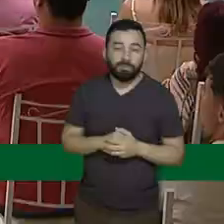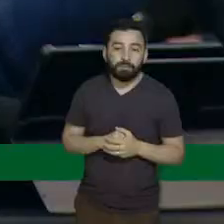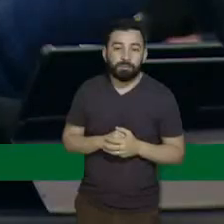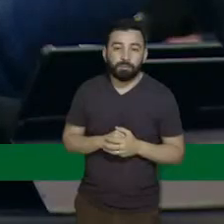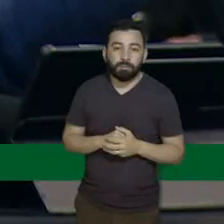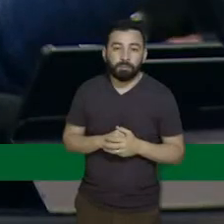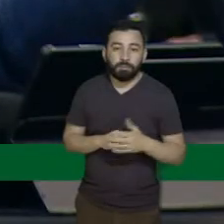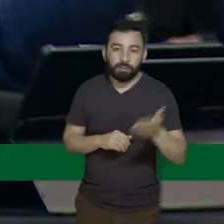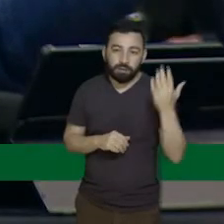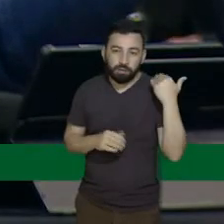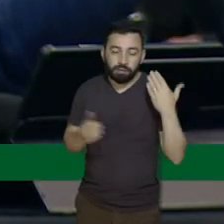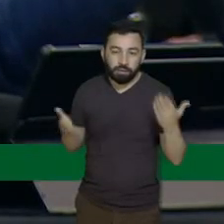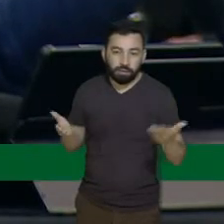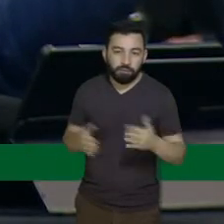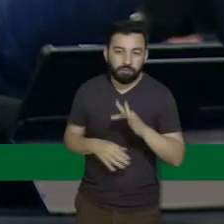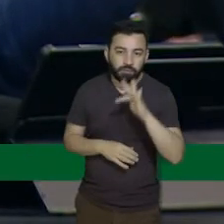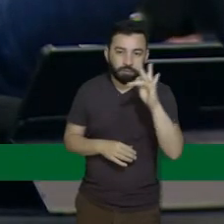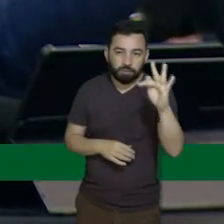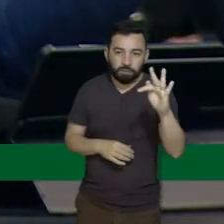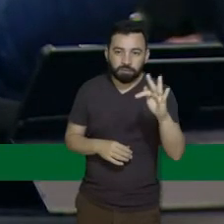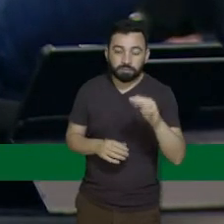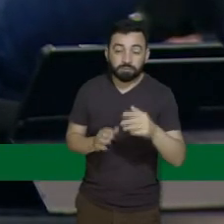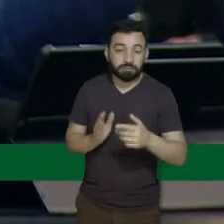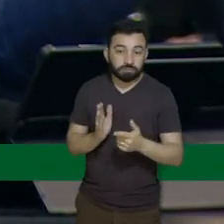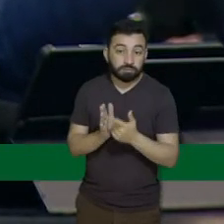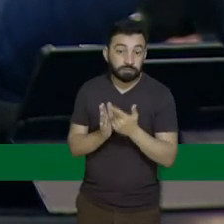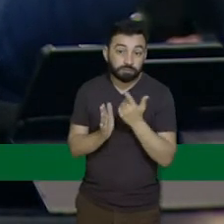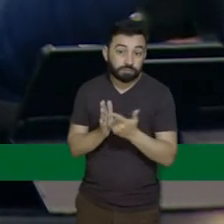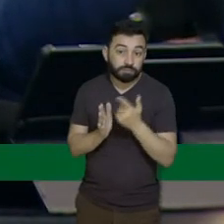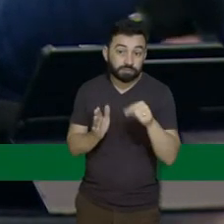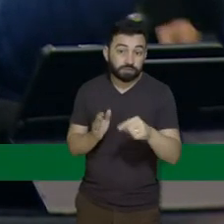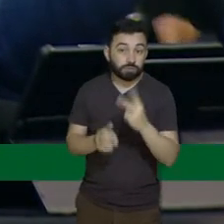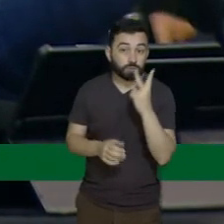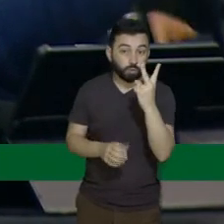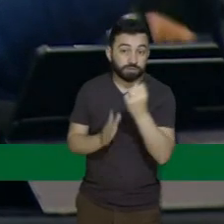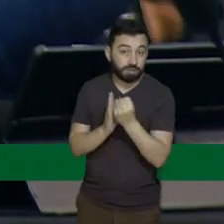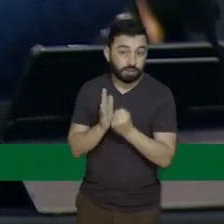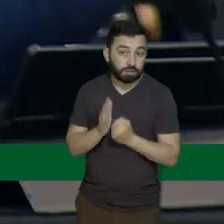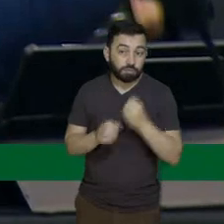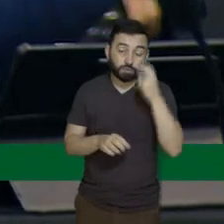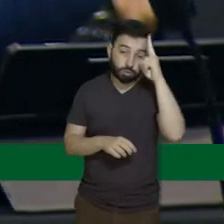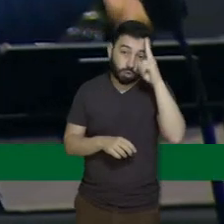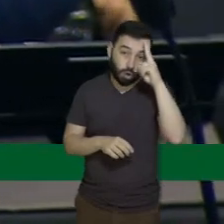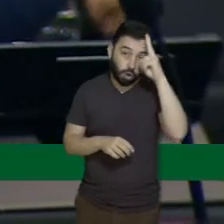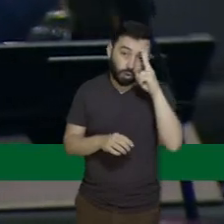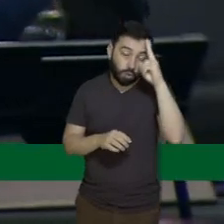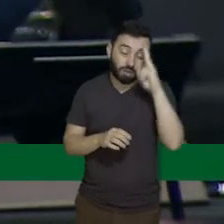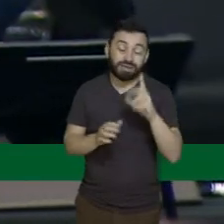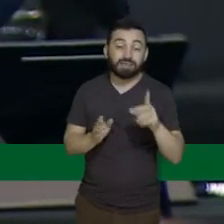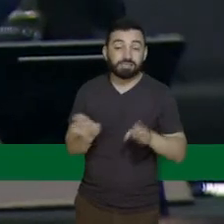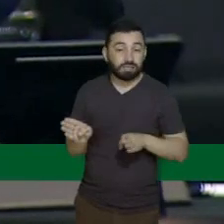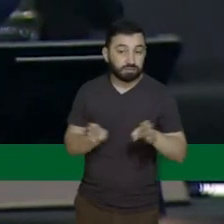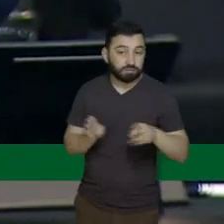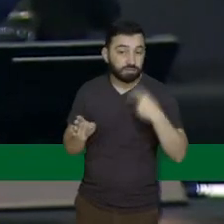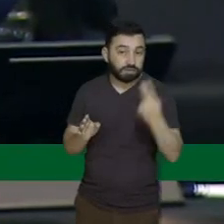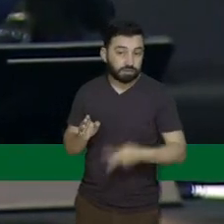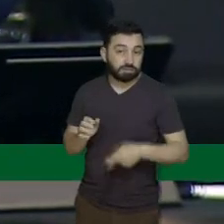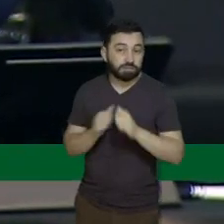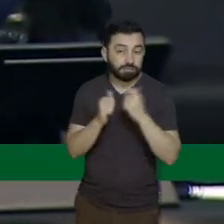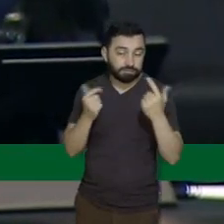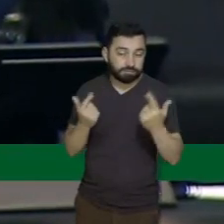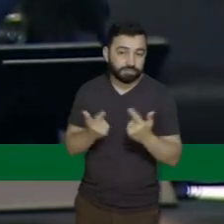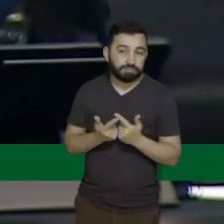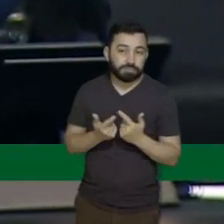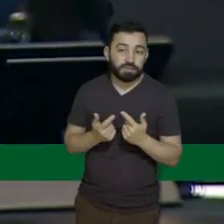Passado, Presente e Futuro. Livro celebra quase dois séculos de história legislativa catarinense.